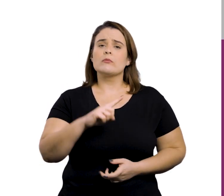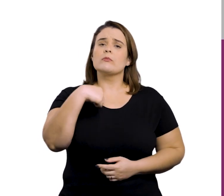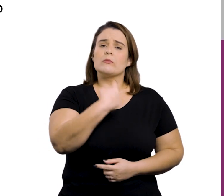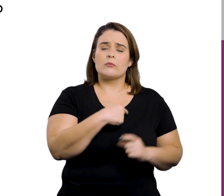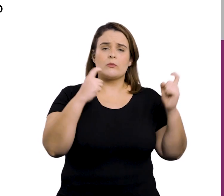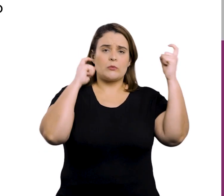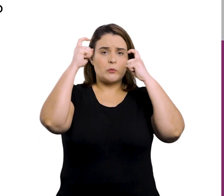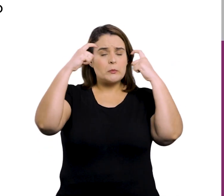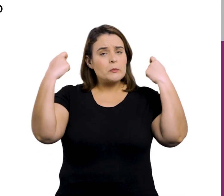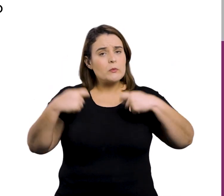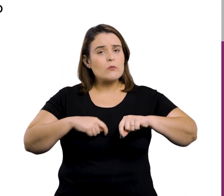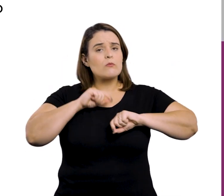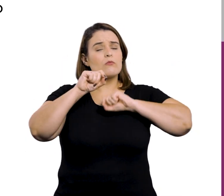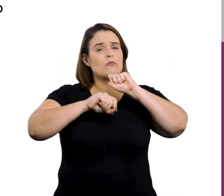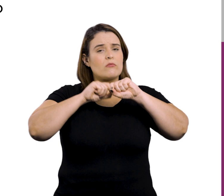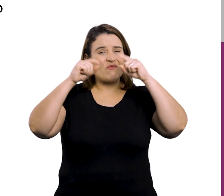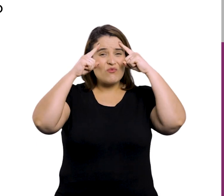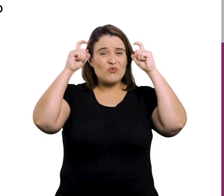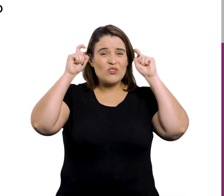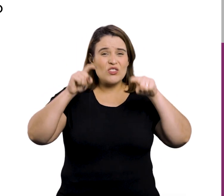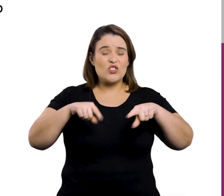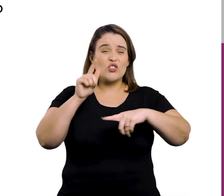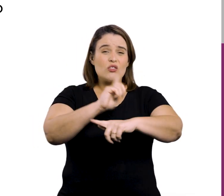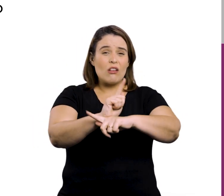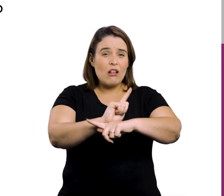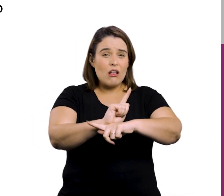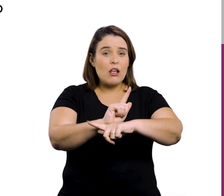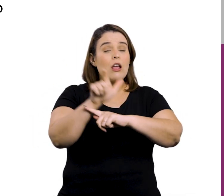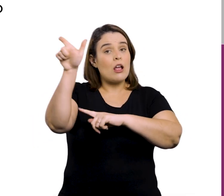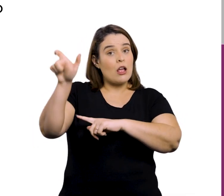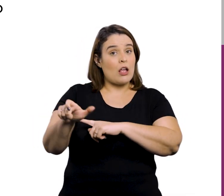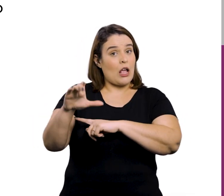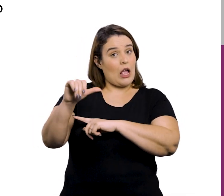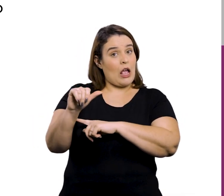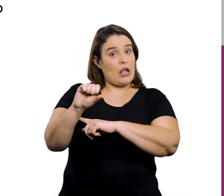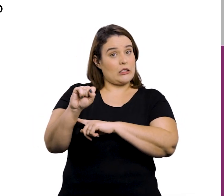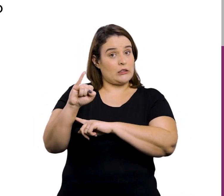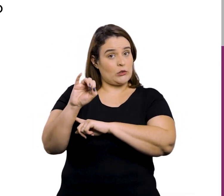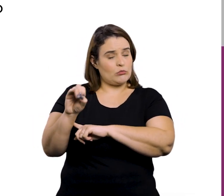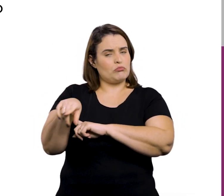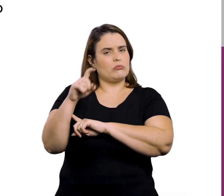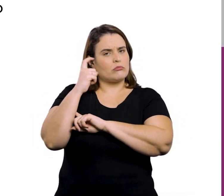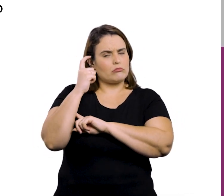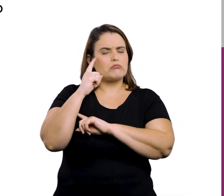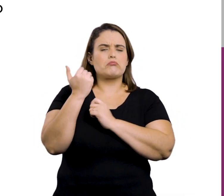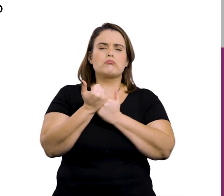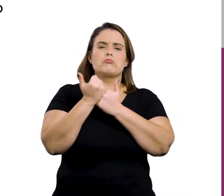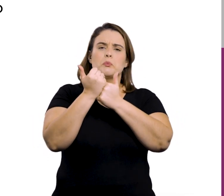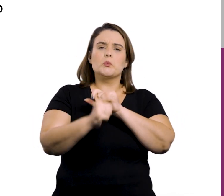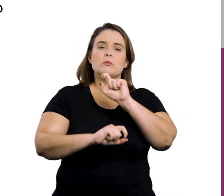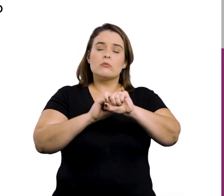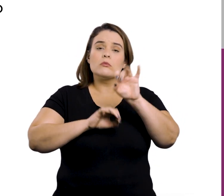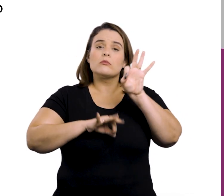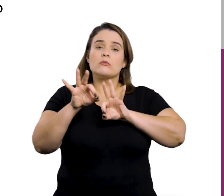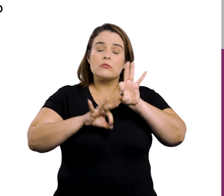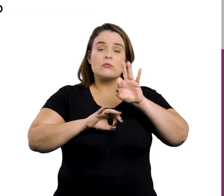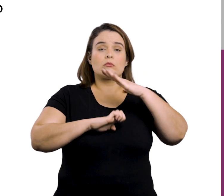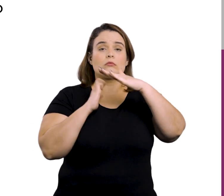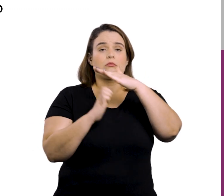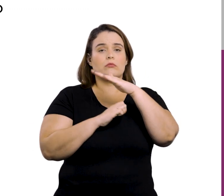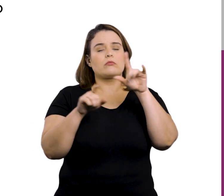educacionais. Devemos nos preocupar também com a barbárie gerencial, termo cunhado por Cássio, que é sustentada